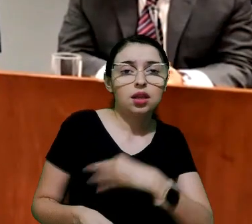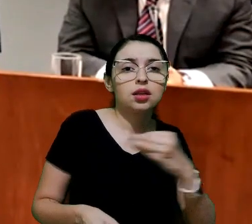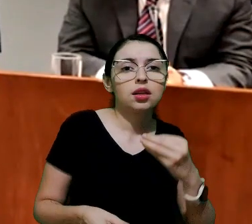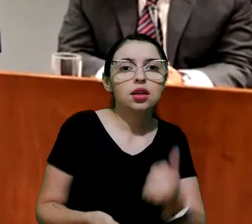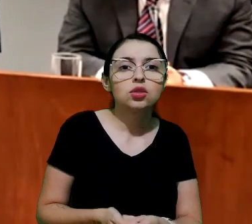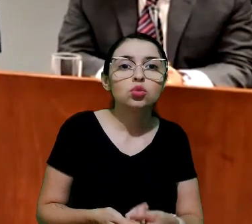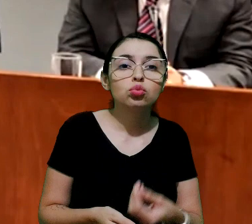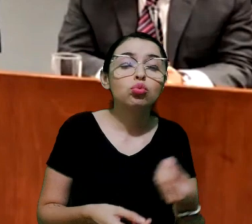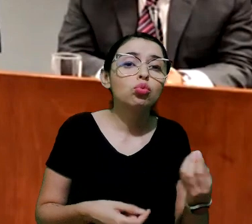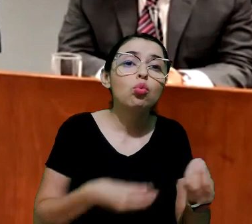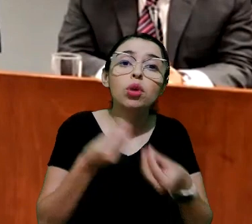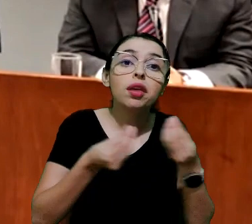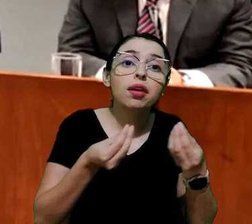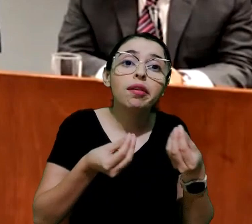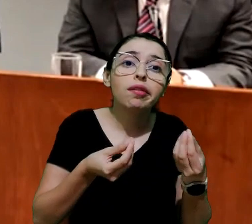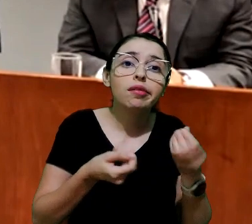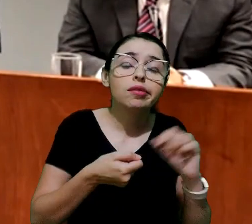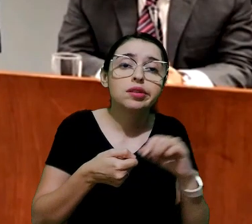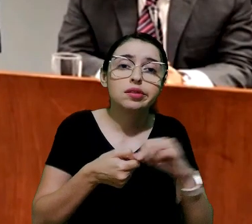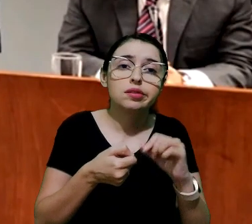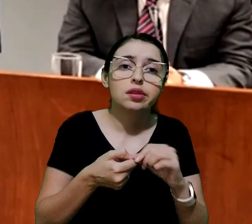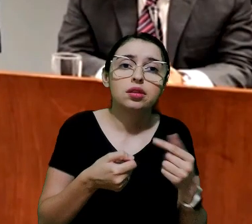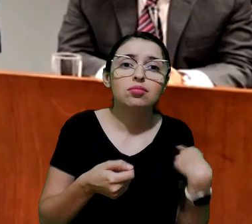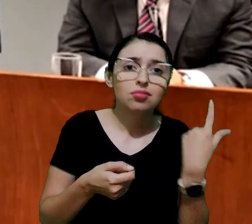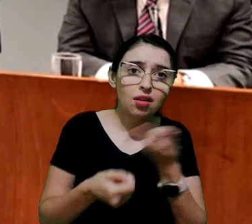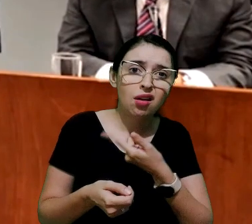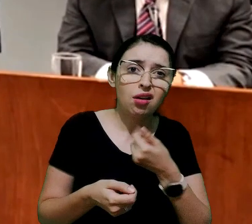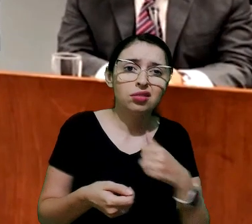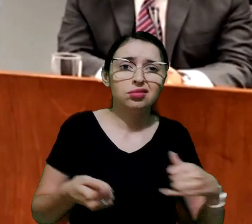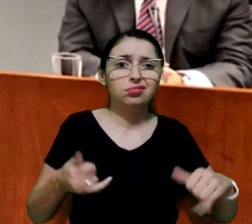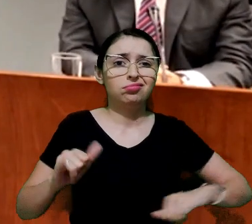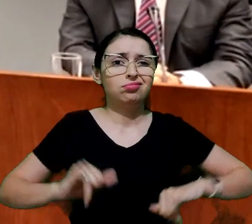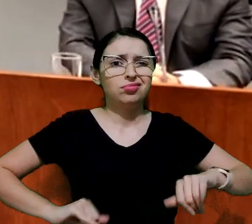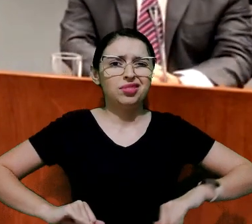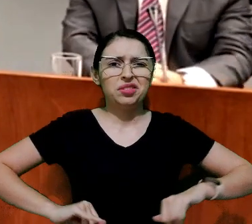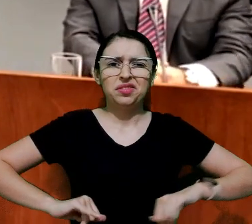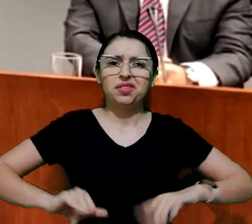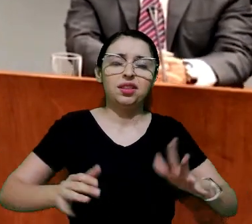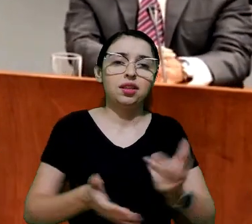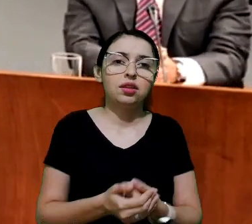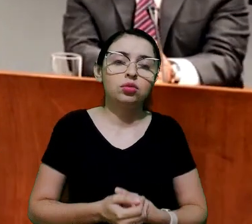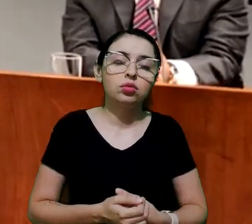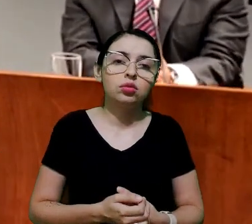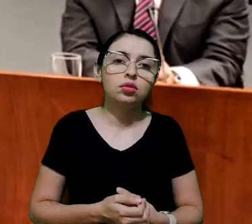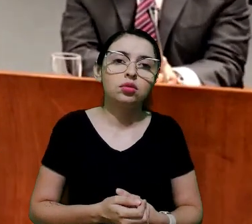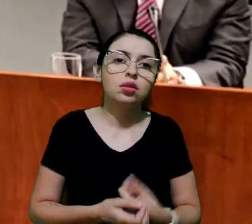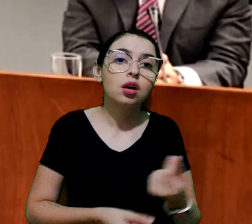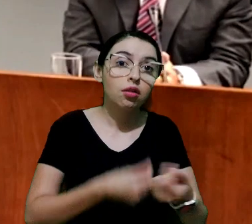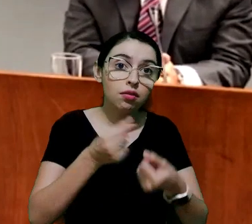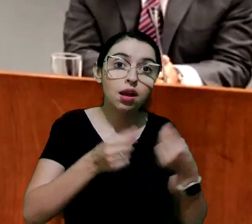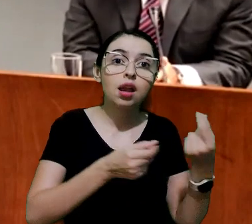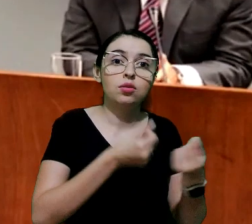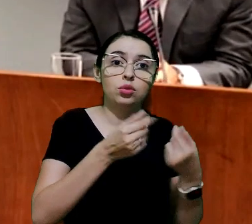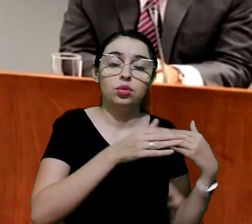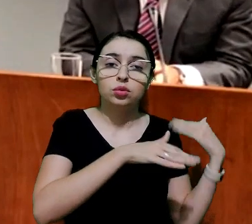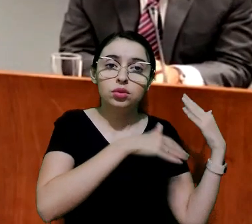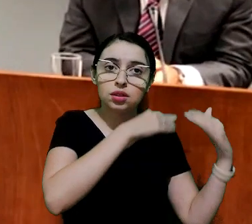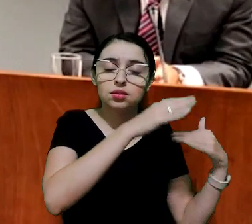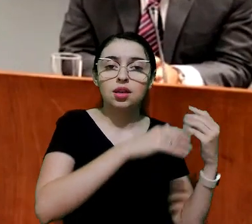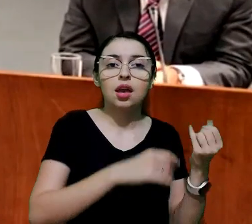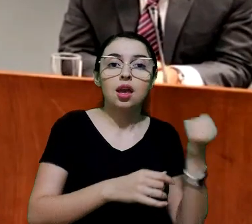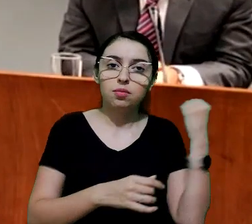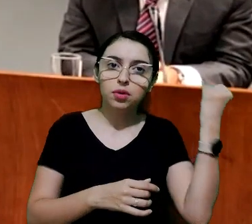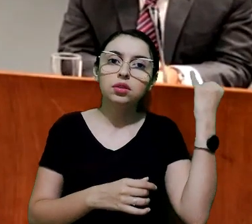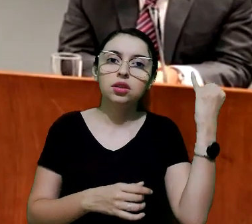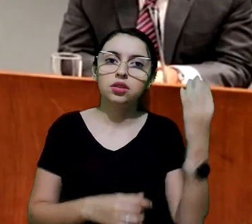acontecer se eu fizer? É da vida. As pessoas estão sofrendo. Porque o patrimônio é algo muito importante na vida das pessoas.